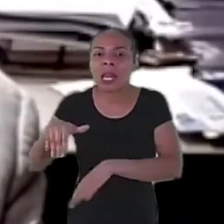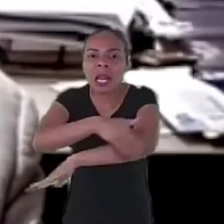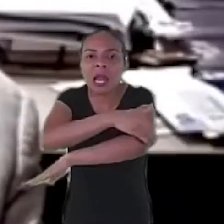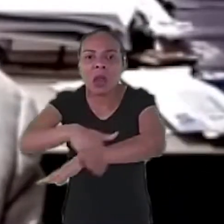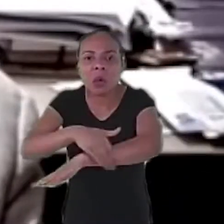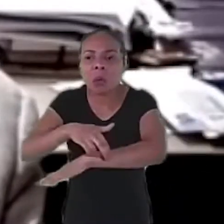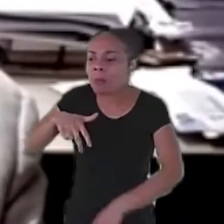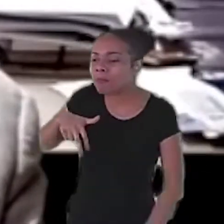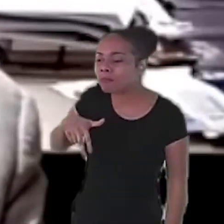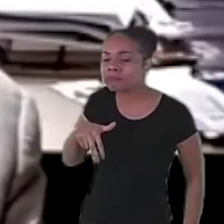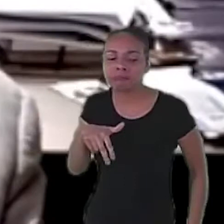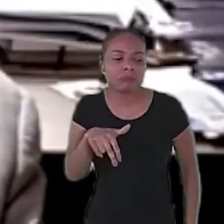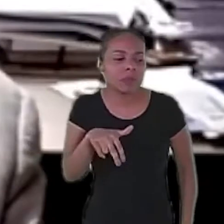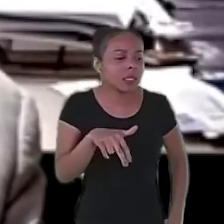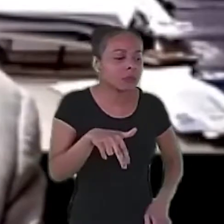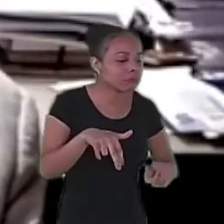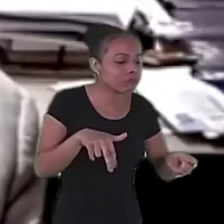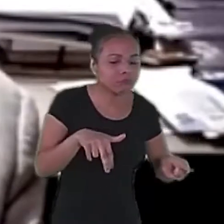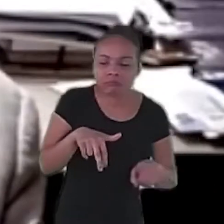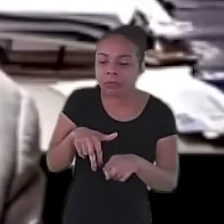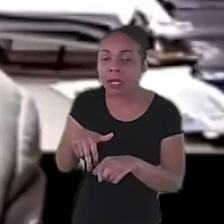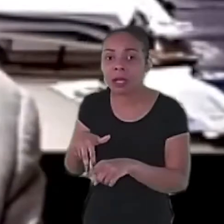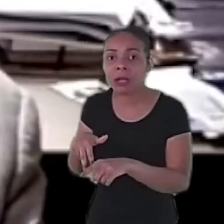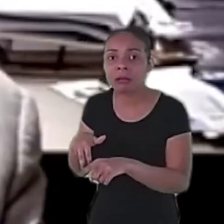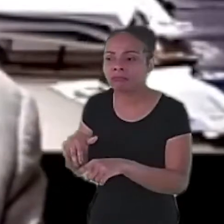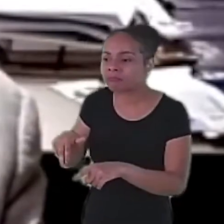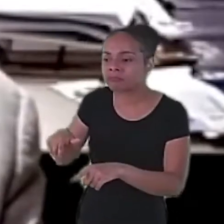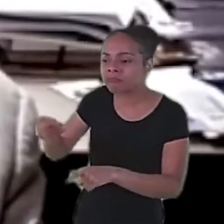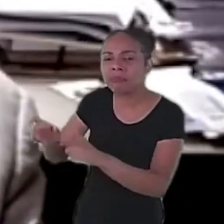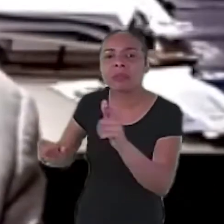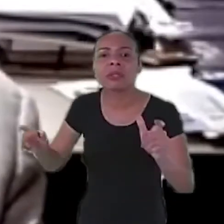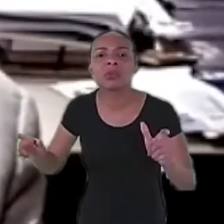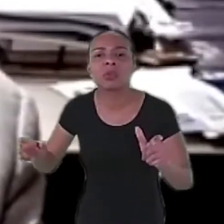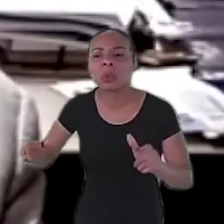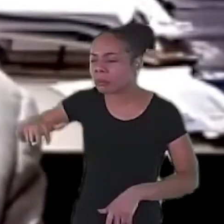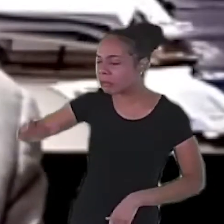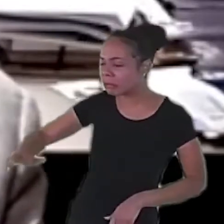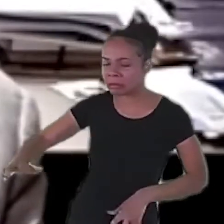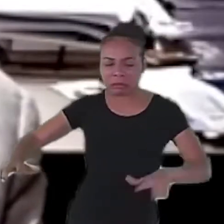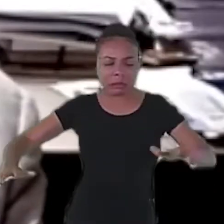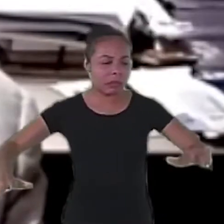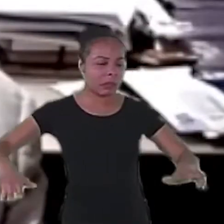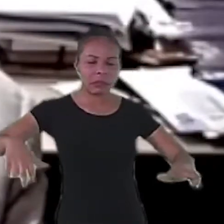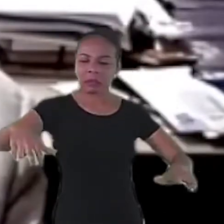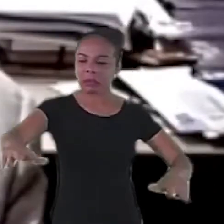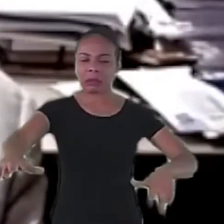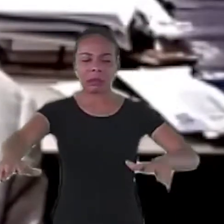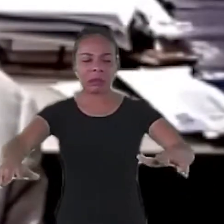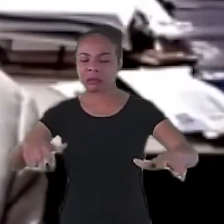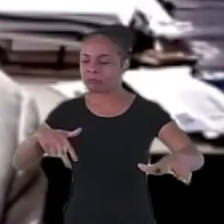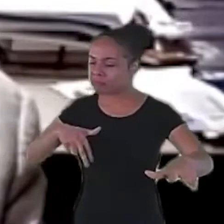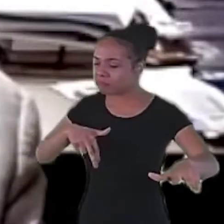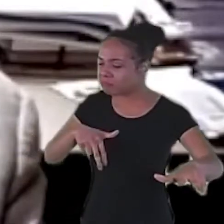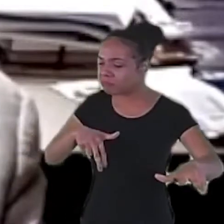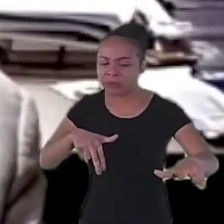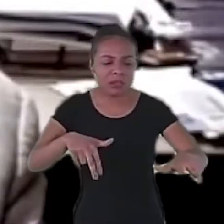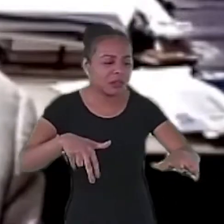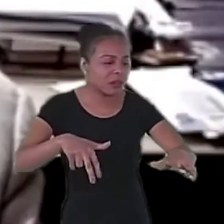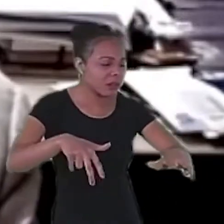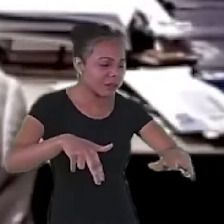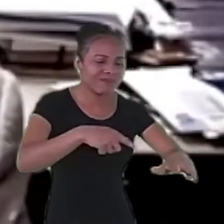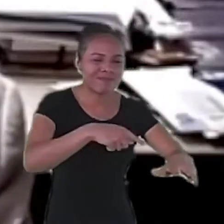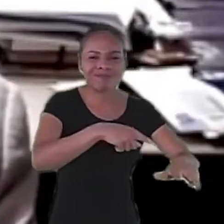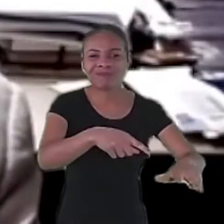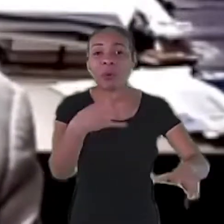debaixo de marquise, tudo isso mistura com a droga, mistura com a violência? São desafios que estão presentes de